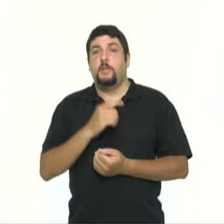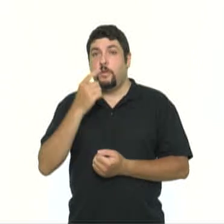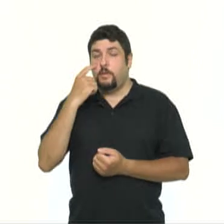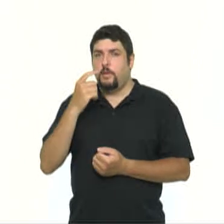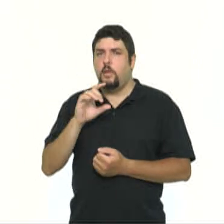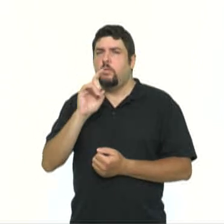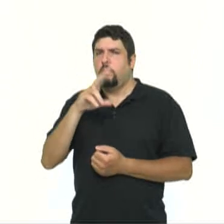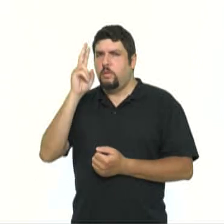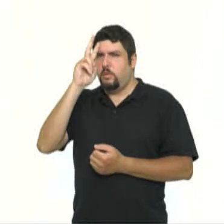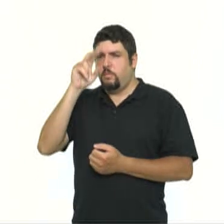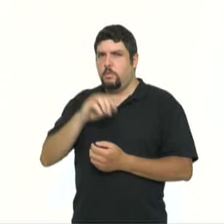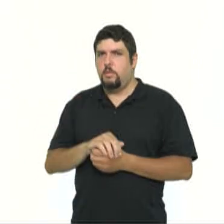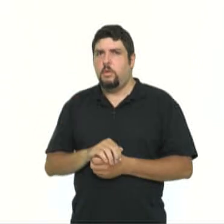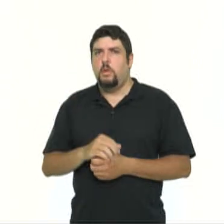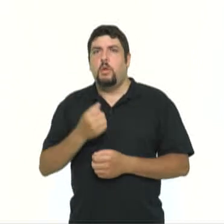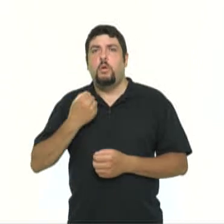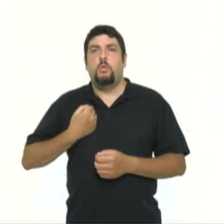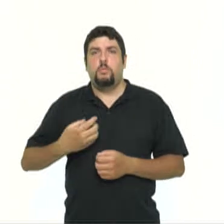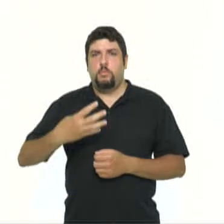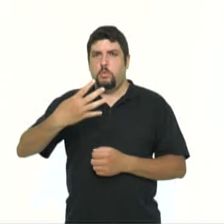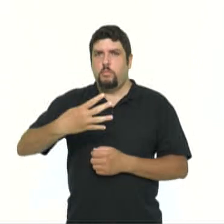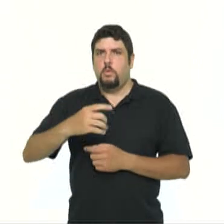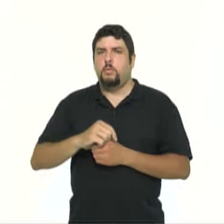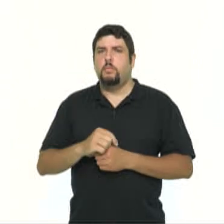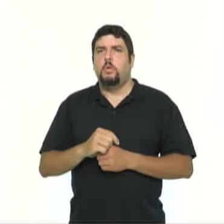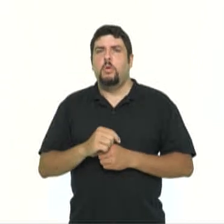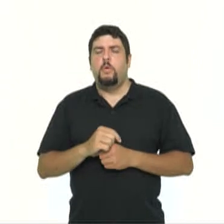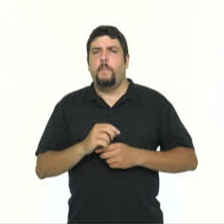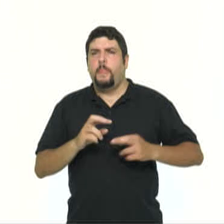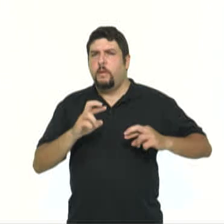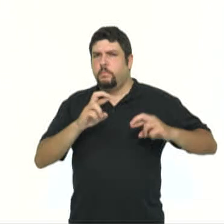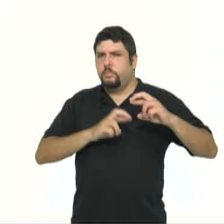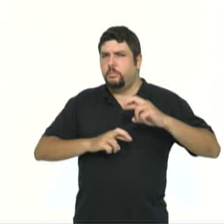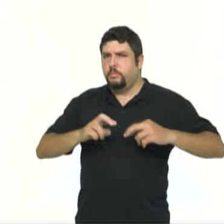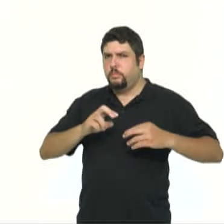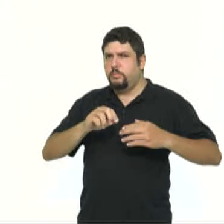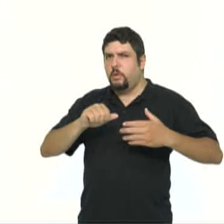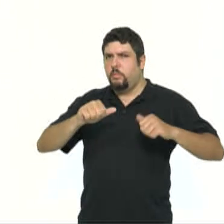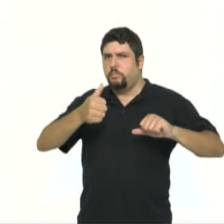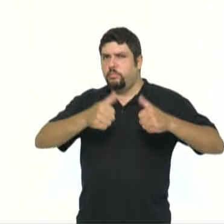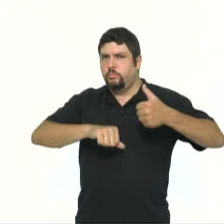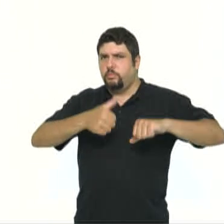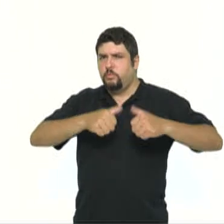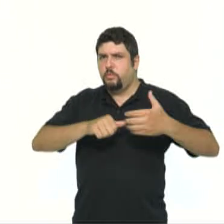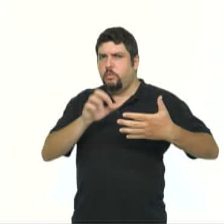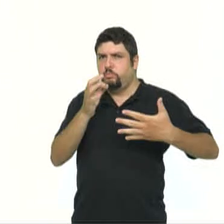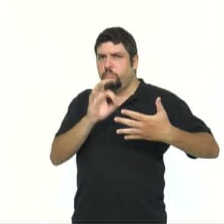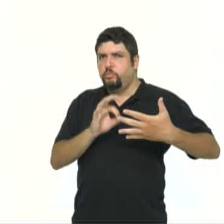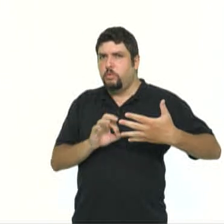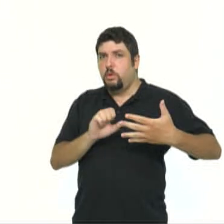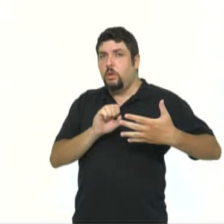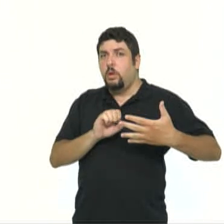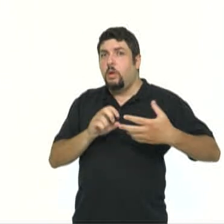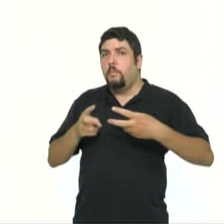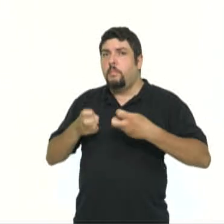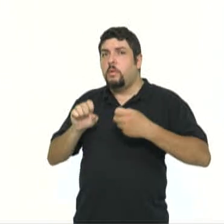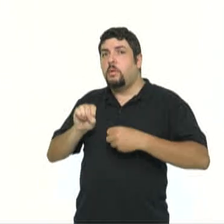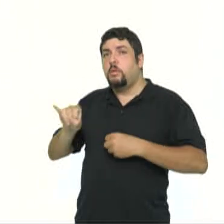lembrando, na competência 4, o corretor observa se o estudante demonstra conhecimentos